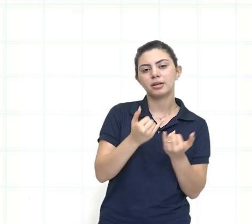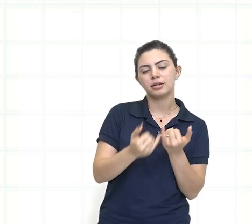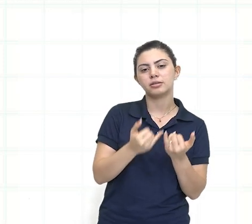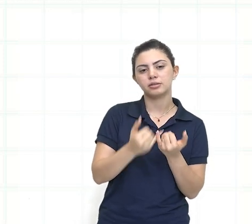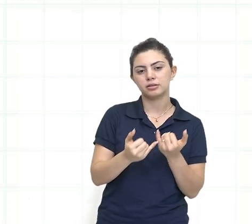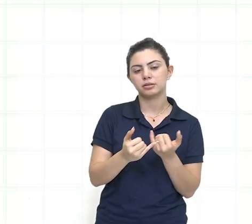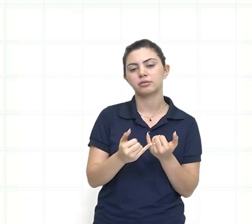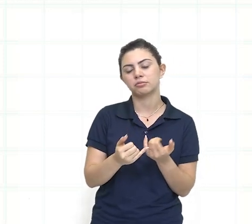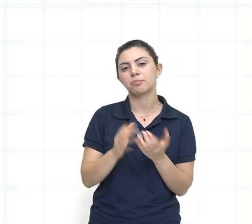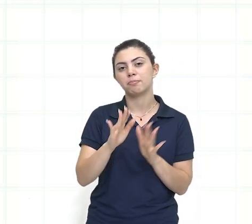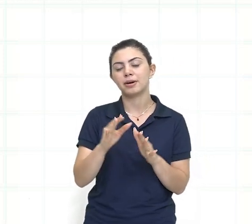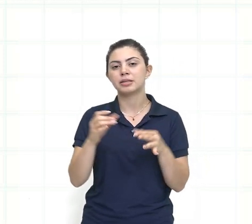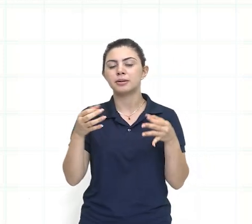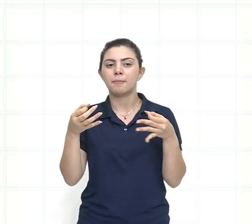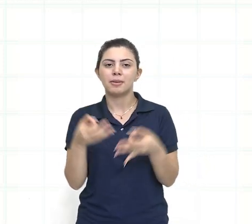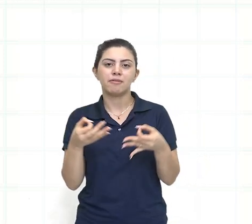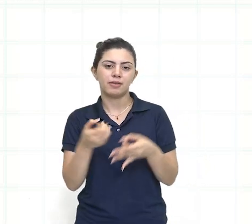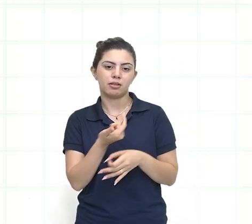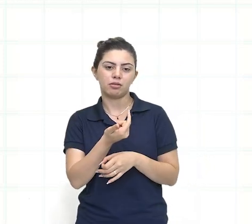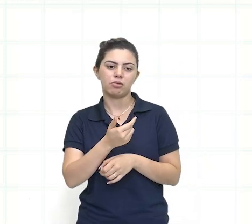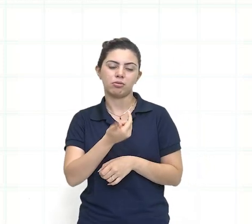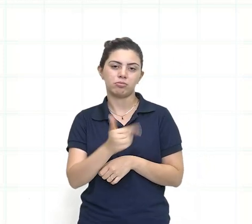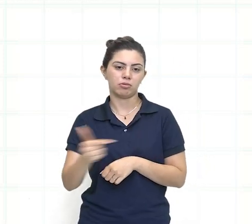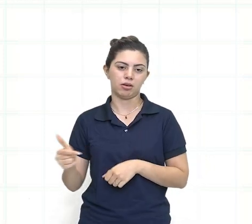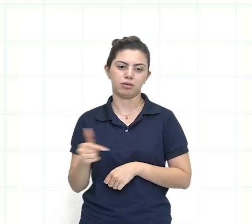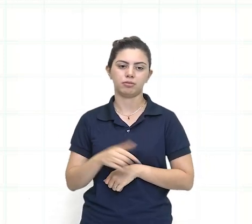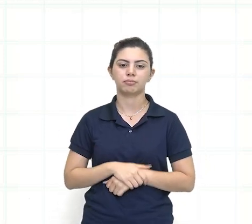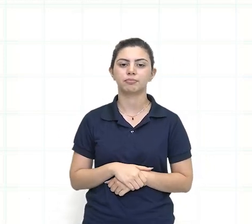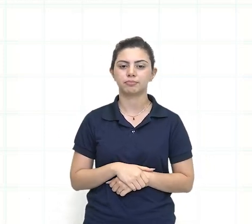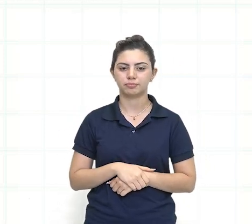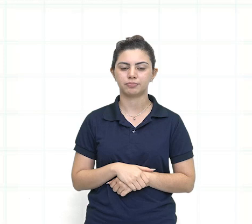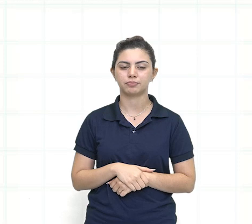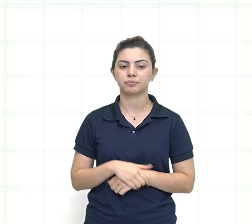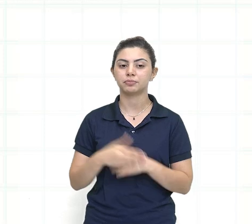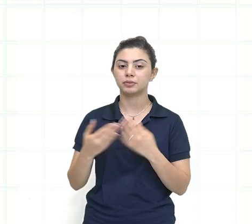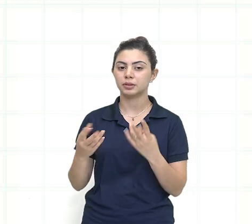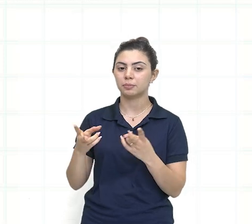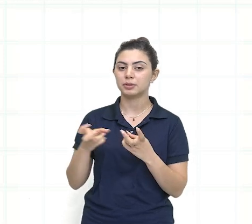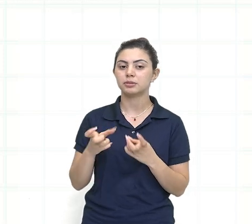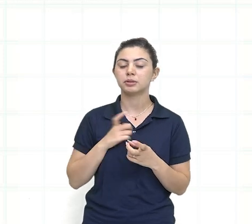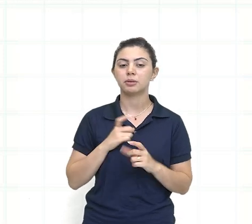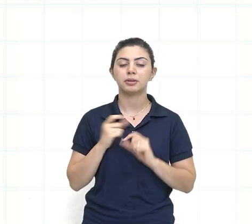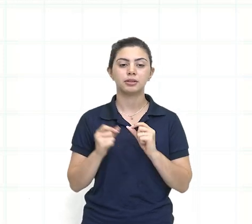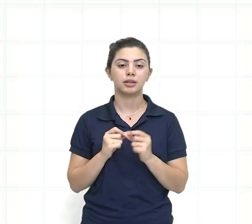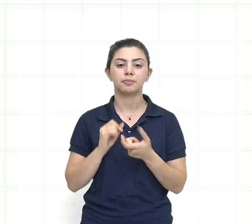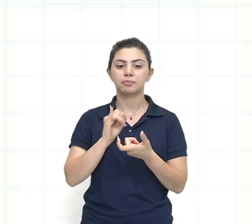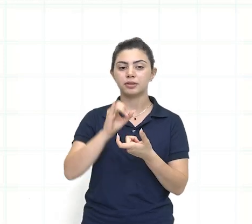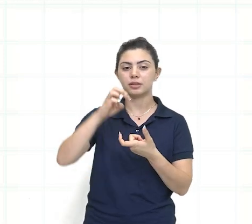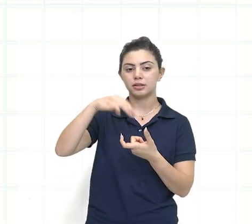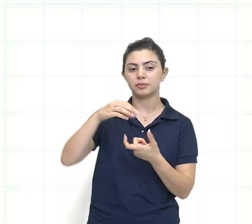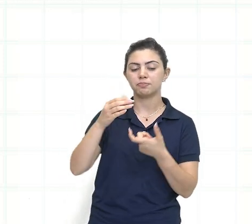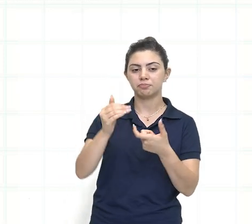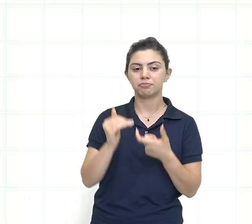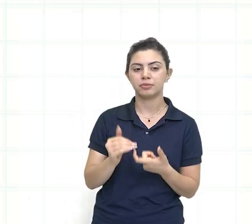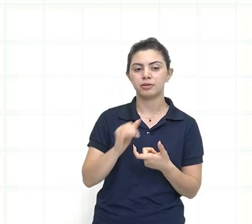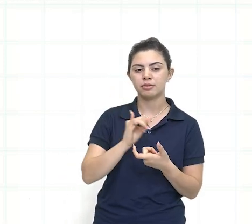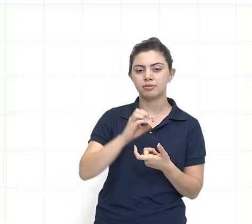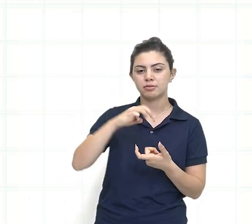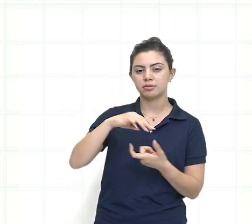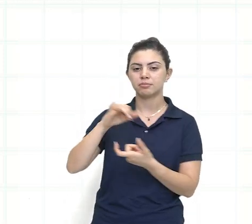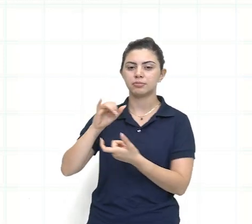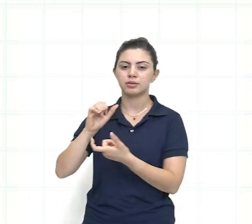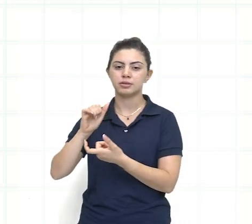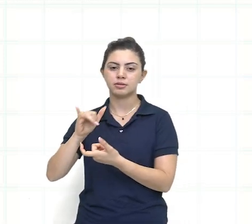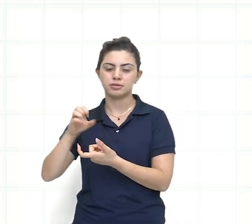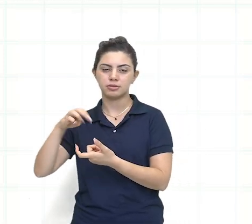lacinho de cetim, terminar o livro assim. Então, aqui nós temos in e in.